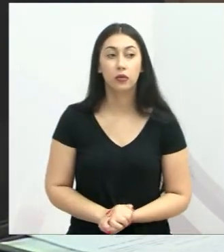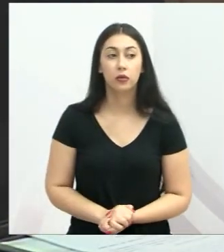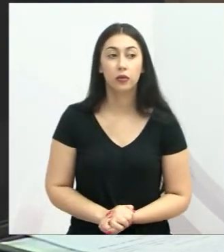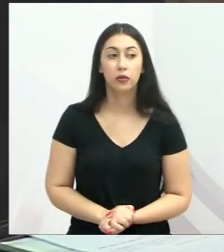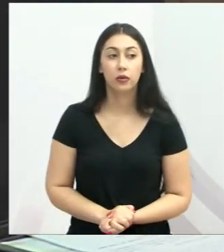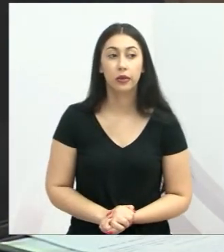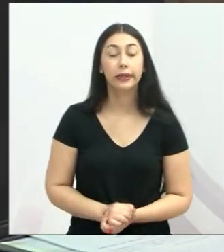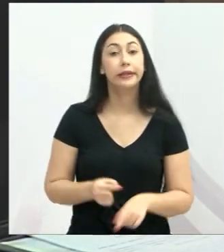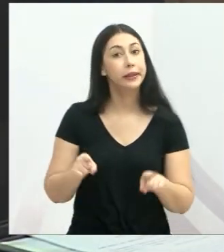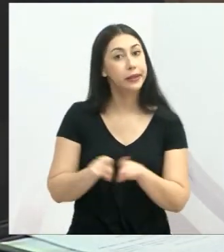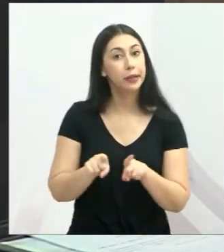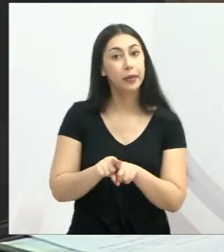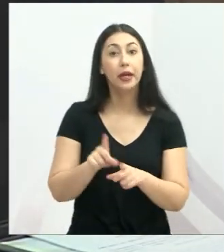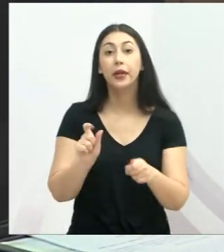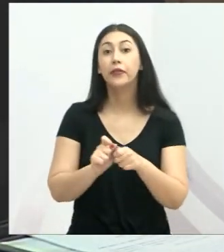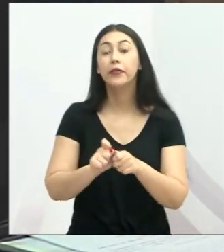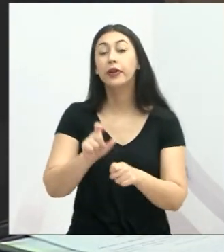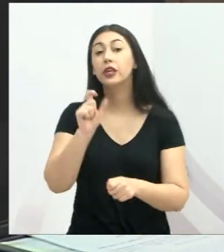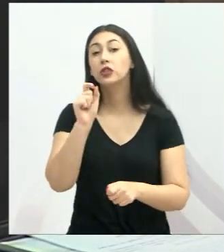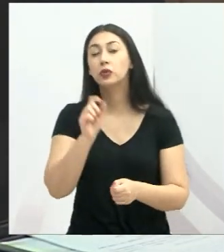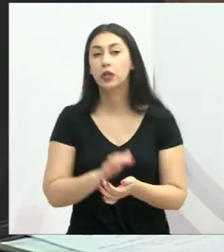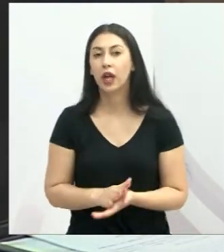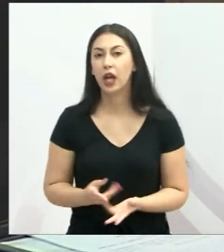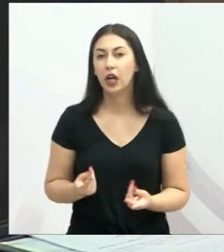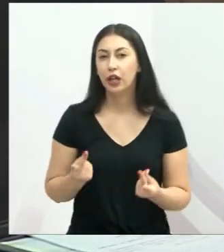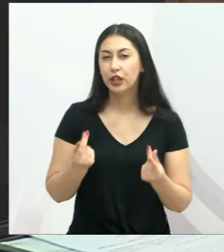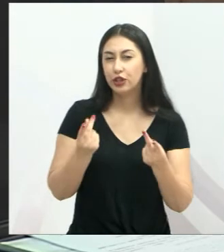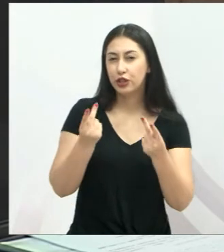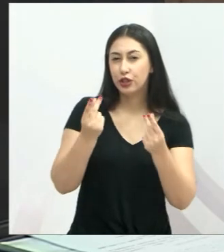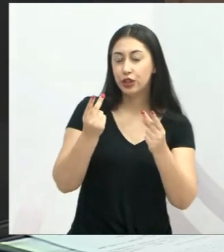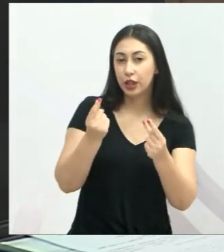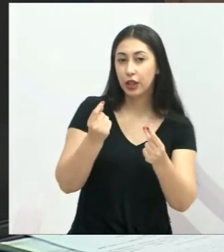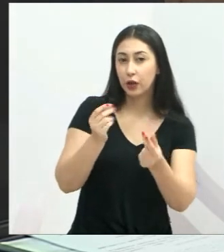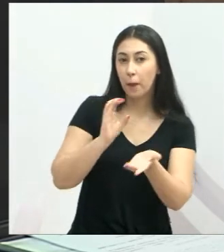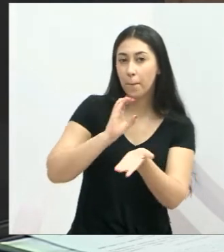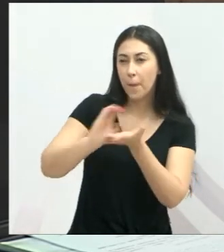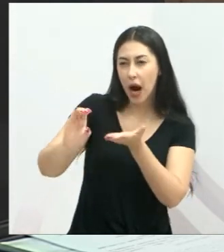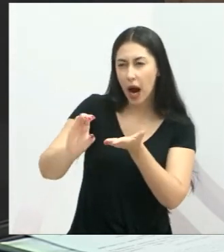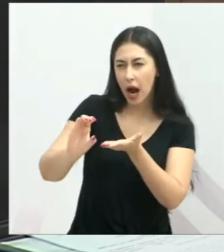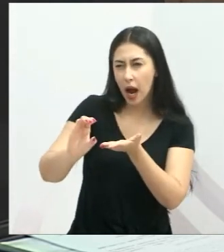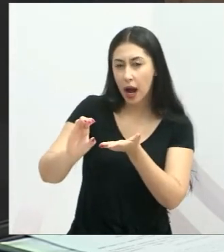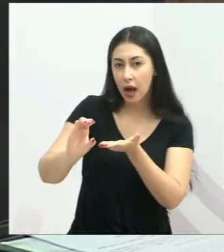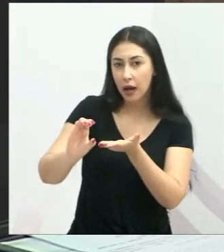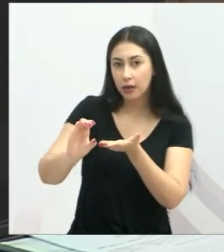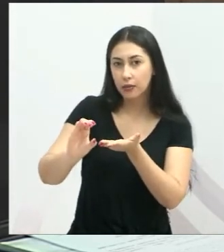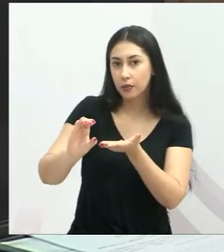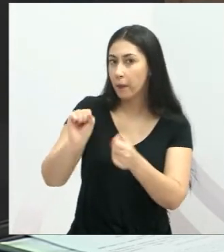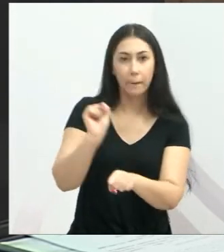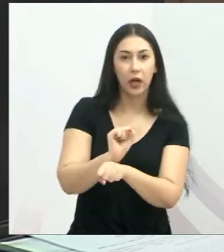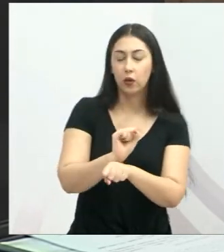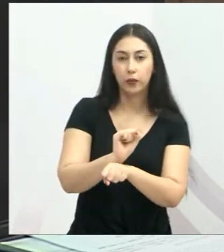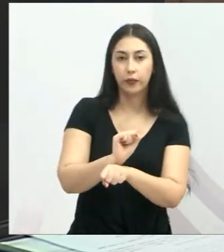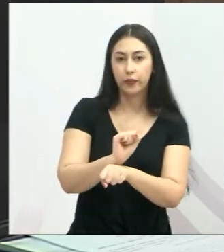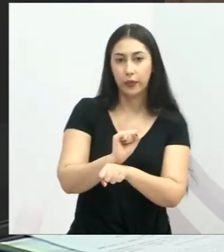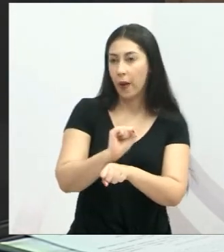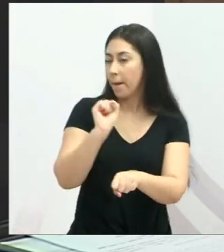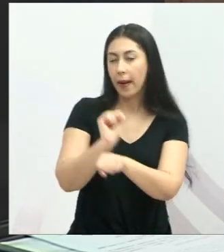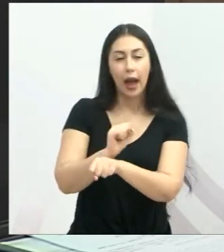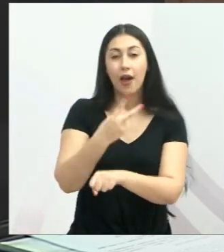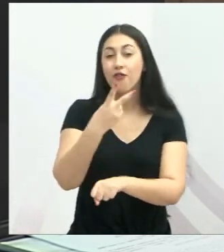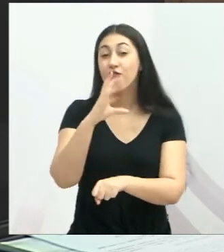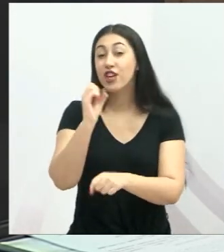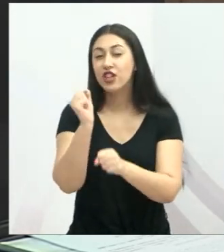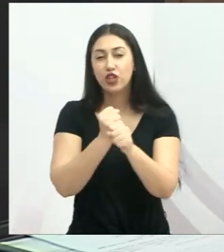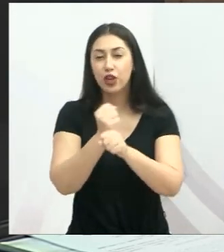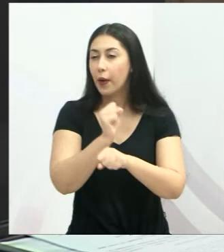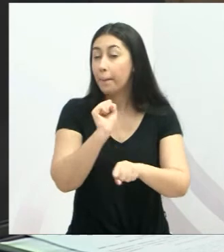também congelou todo o investimento na saúde por 20 anos, que isso é um fato que a gente precisa relevar,